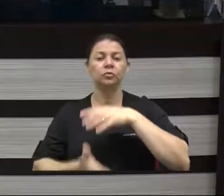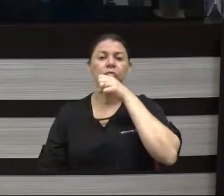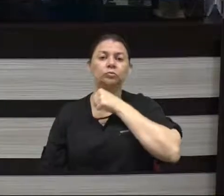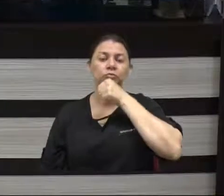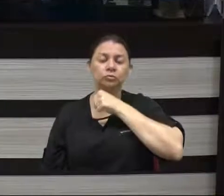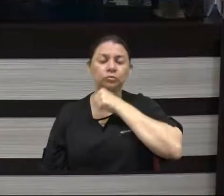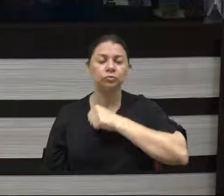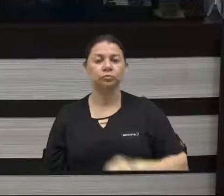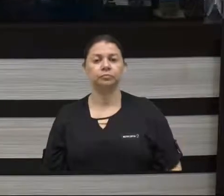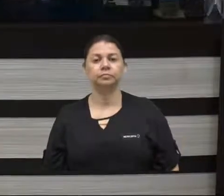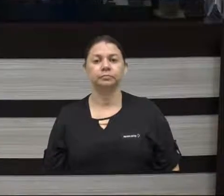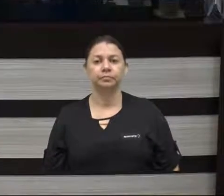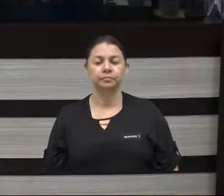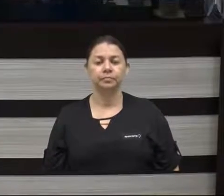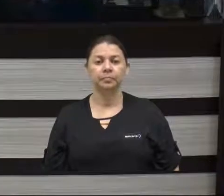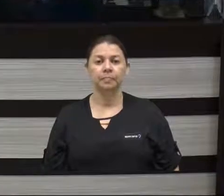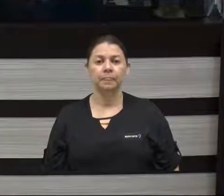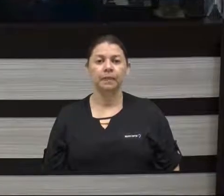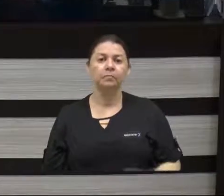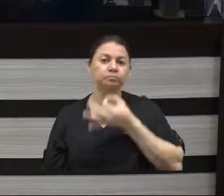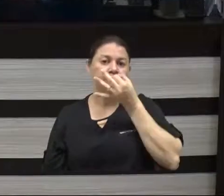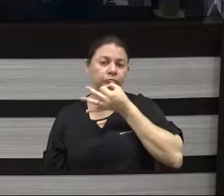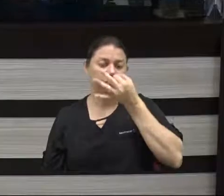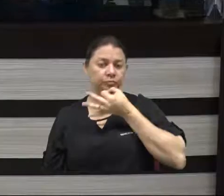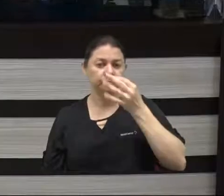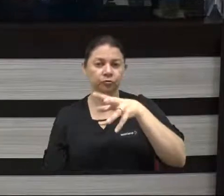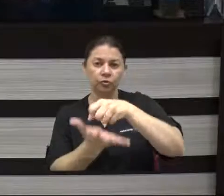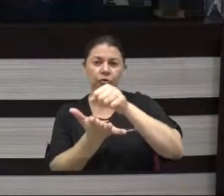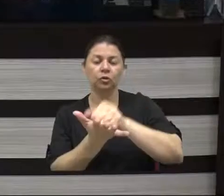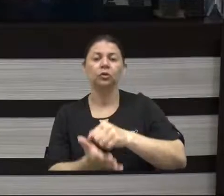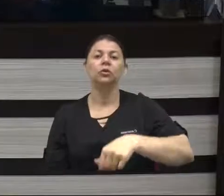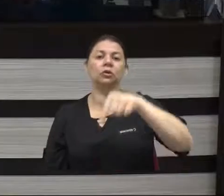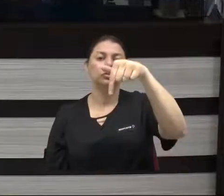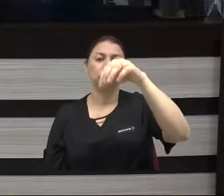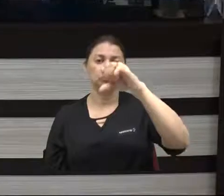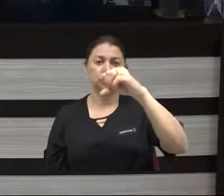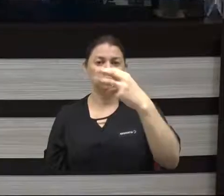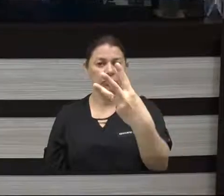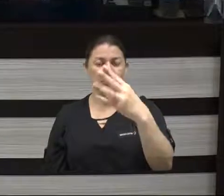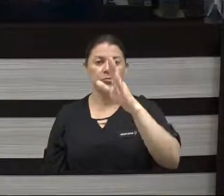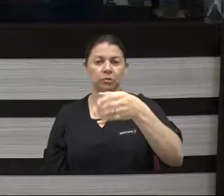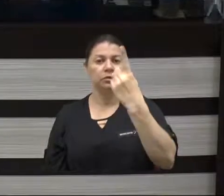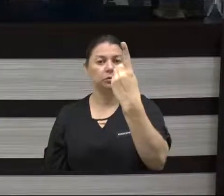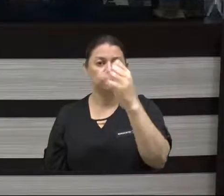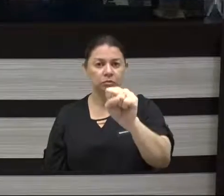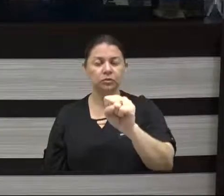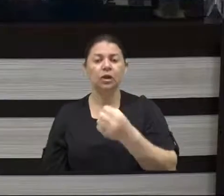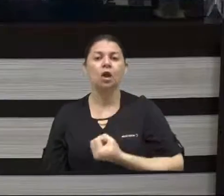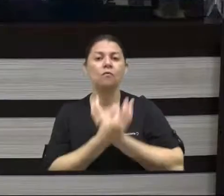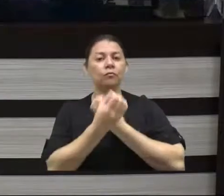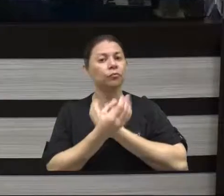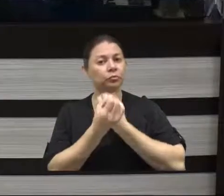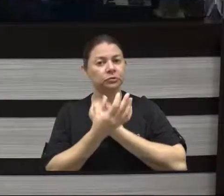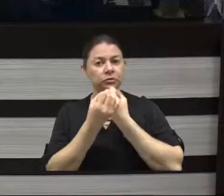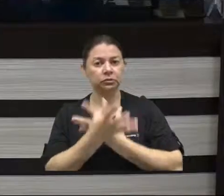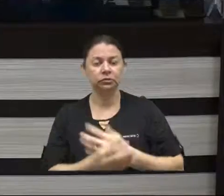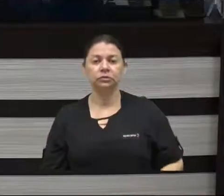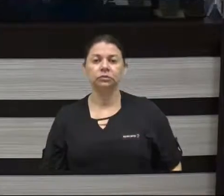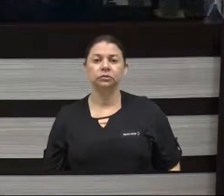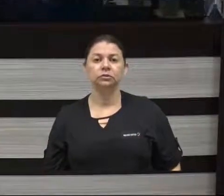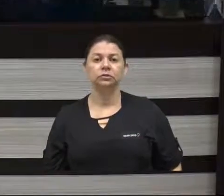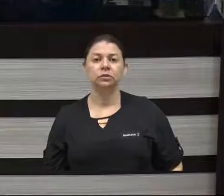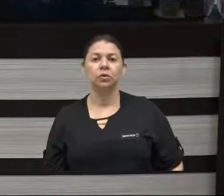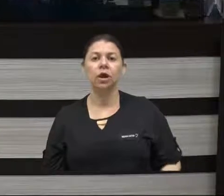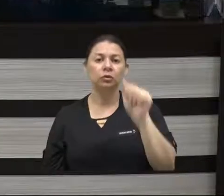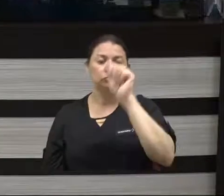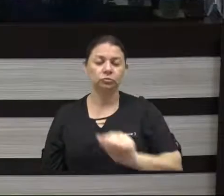discussão. Não havendo executivo. Requerimento número 793/2018, requer informações sobre a Associação de Pais e Mestres da